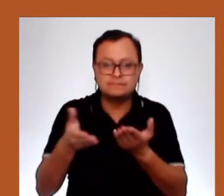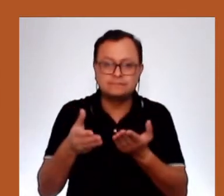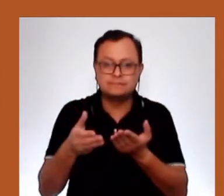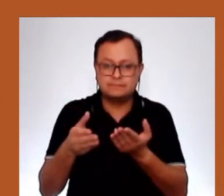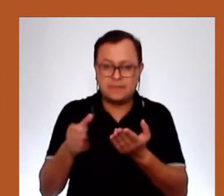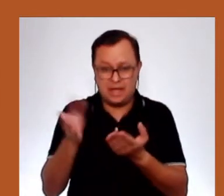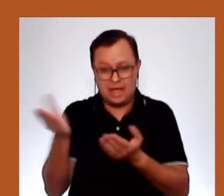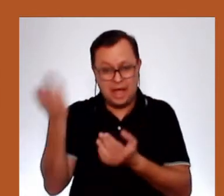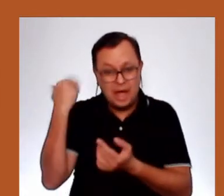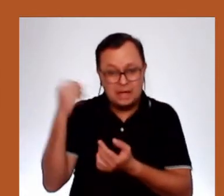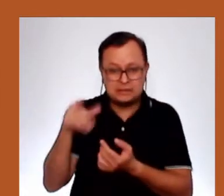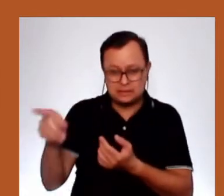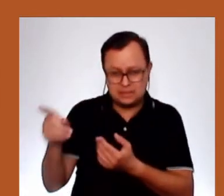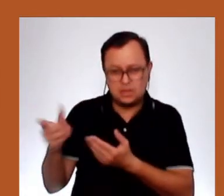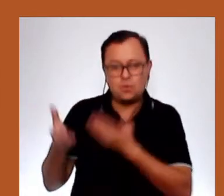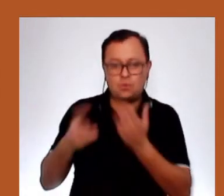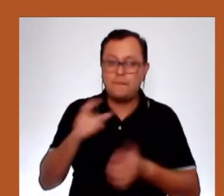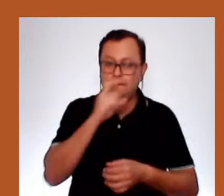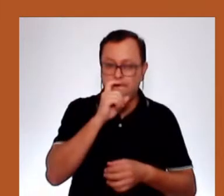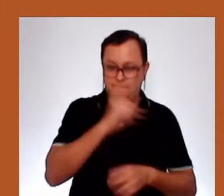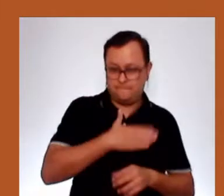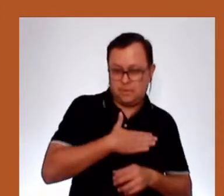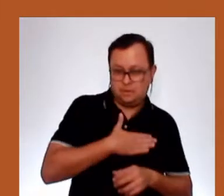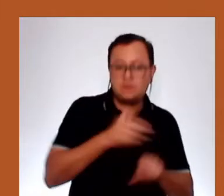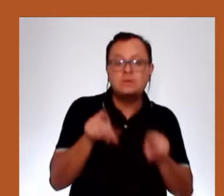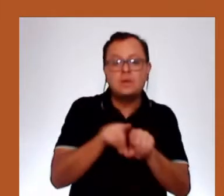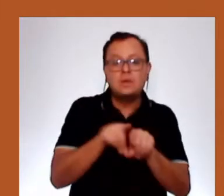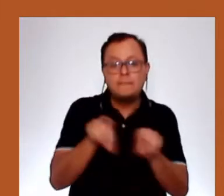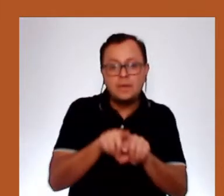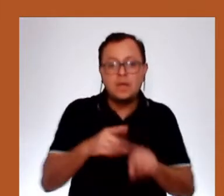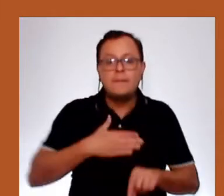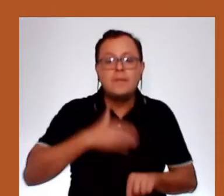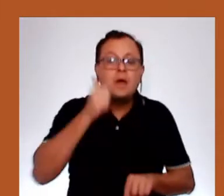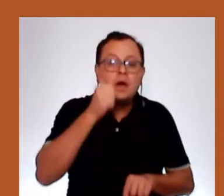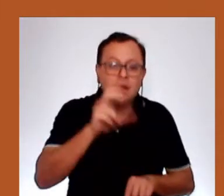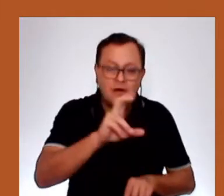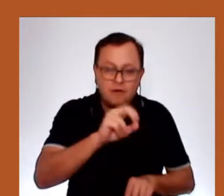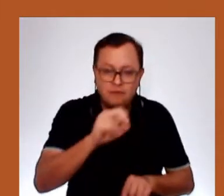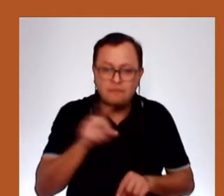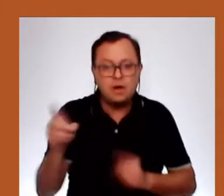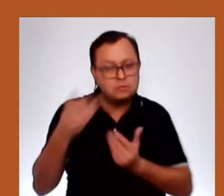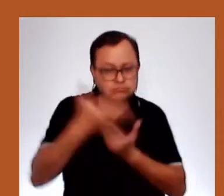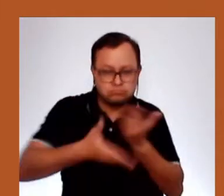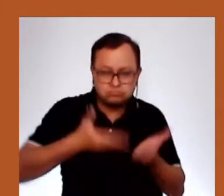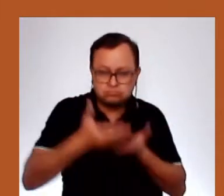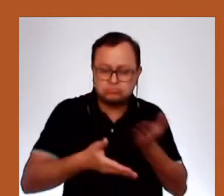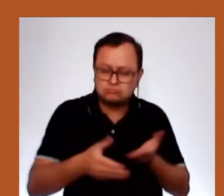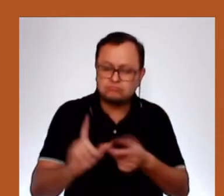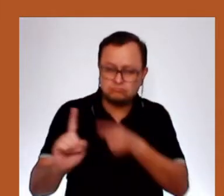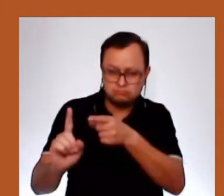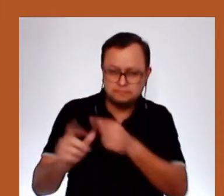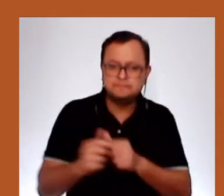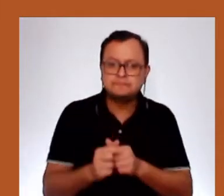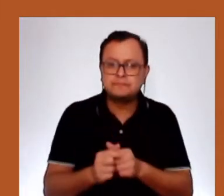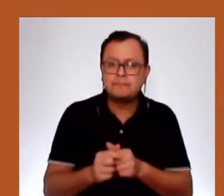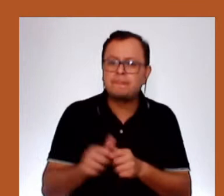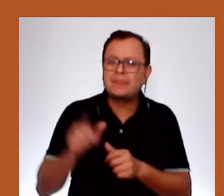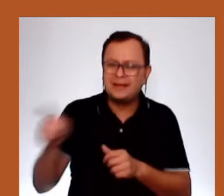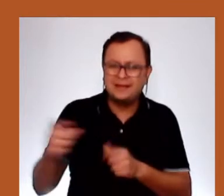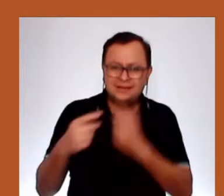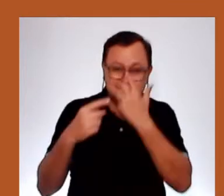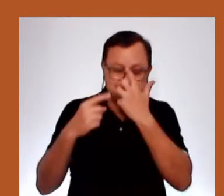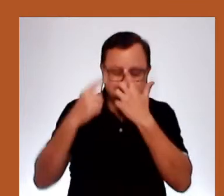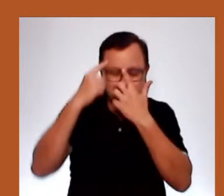do meu pai, cuidou da minha avó, é uma pessoa incrível. E aí ela traz aquela imagem do balão cheio de